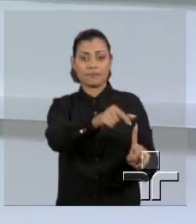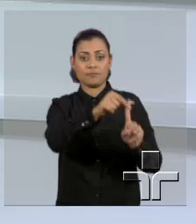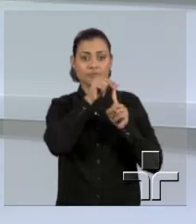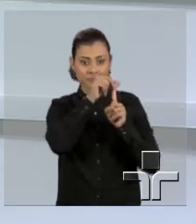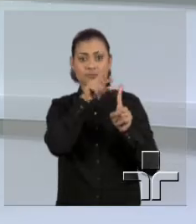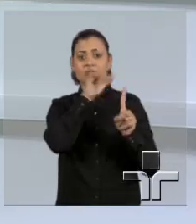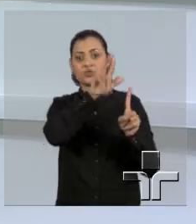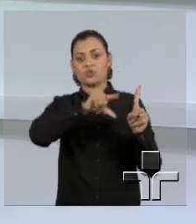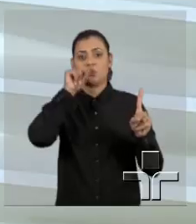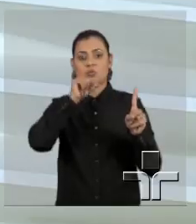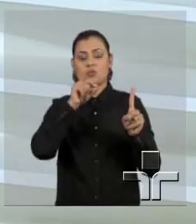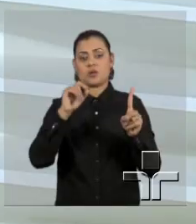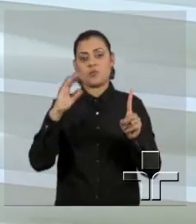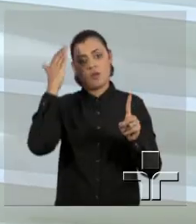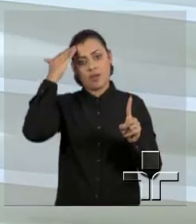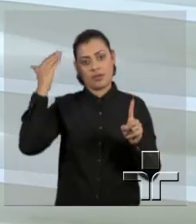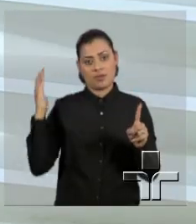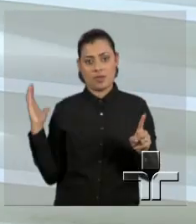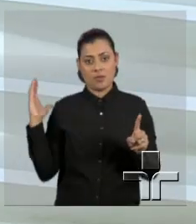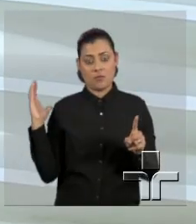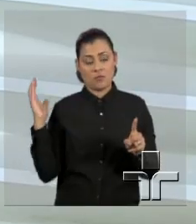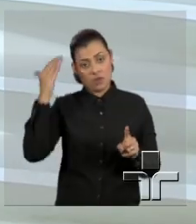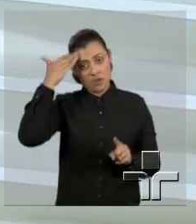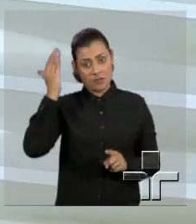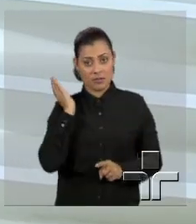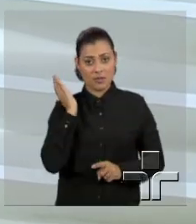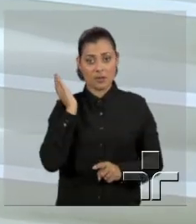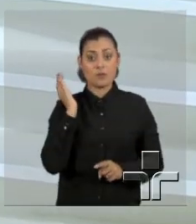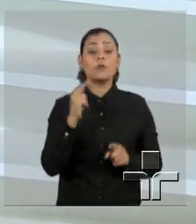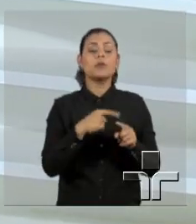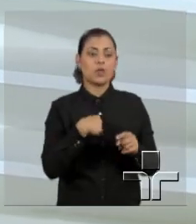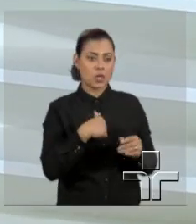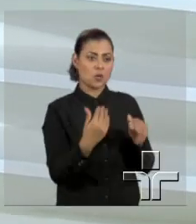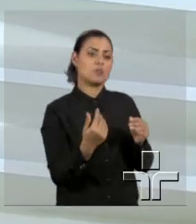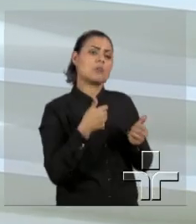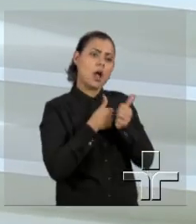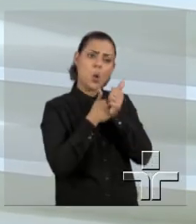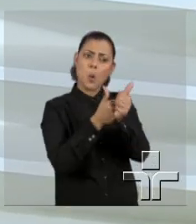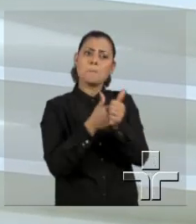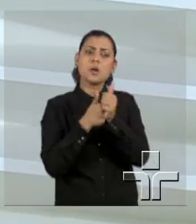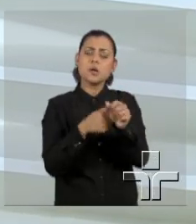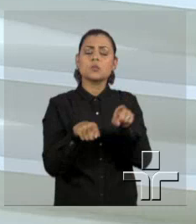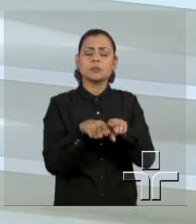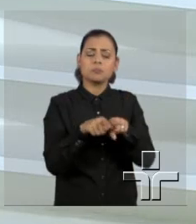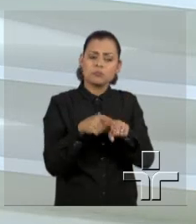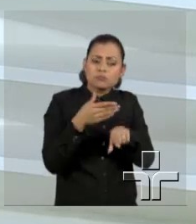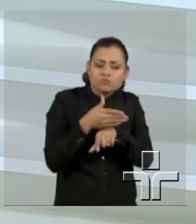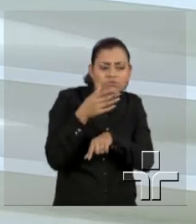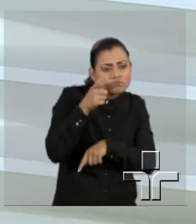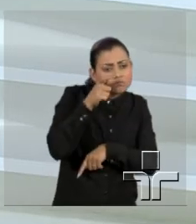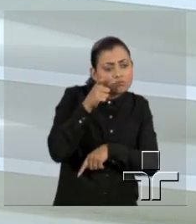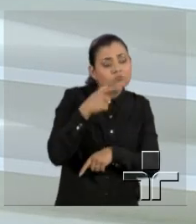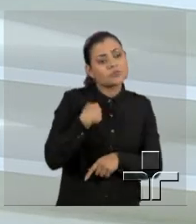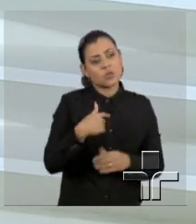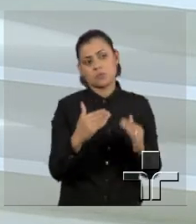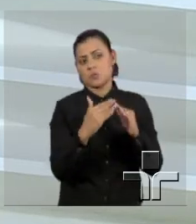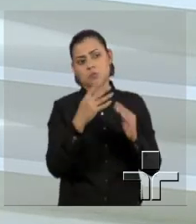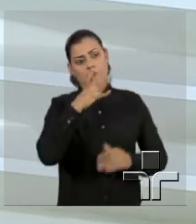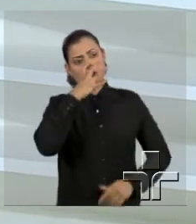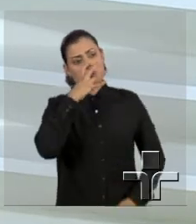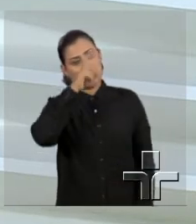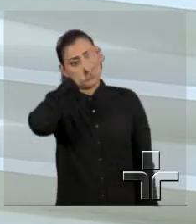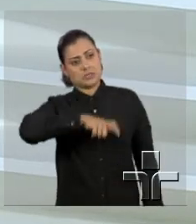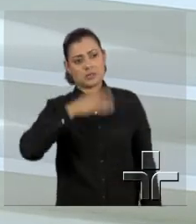Raquel Dodge. Cujo trabalho eu acompanho, com quem tenho estado com certa frequência, e também devoto a ela toda a